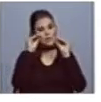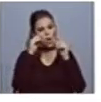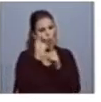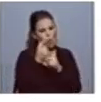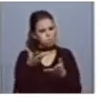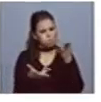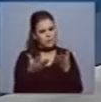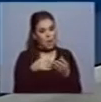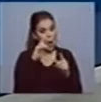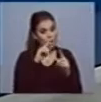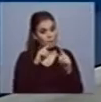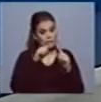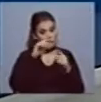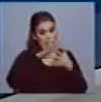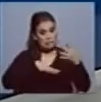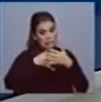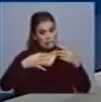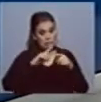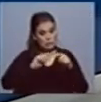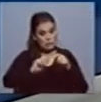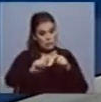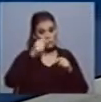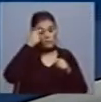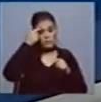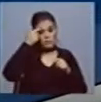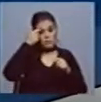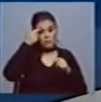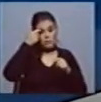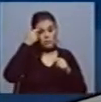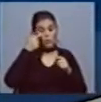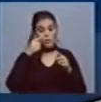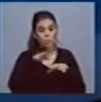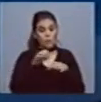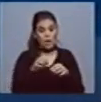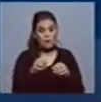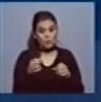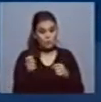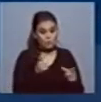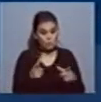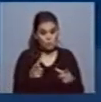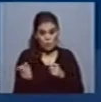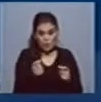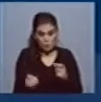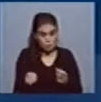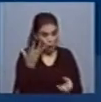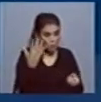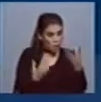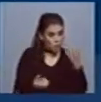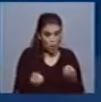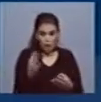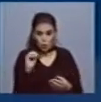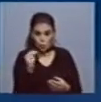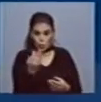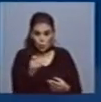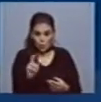tabela periódica, encontramos elementos pesados que nós conhecemos que são formados através da explosão de estrelas, supernovas, estrelas de grande massa, e há todo um conjunto